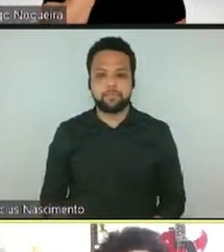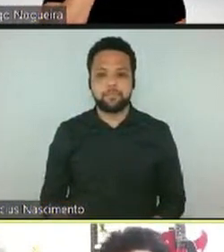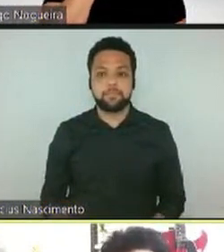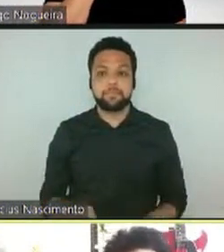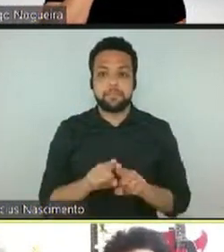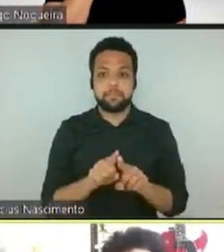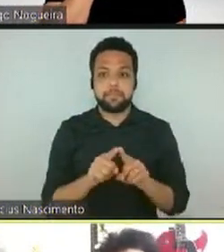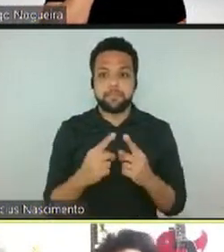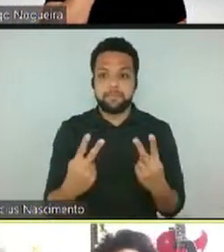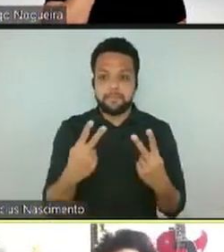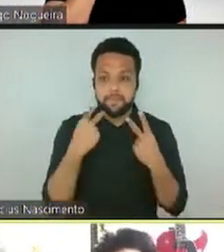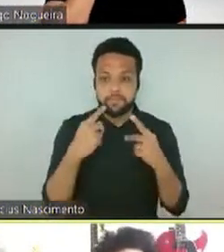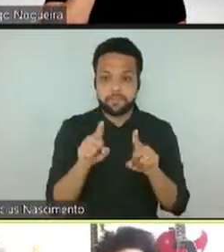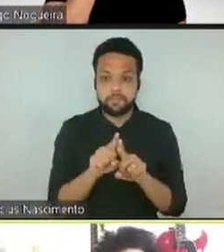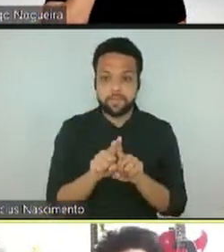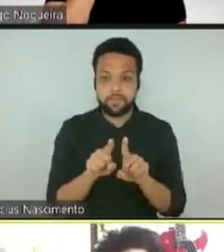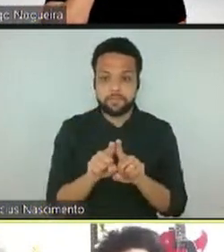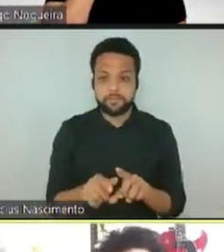não estou me vendo aqui.